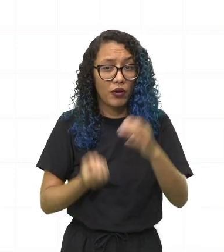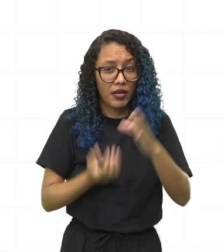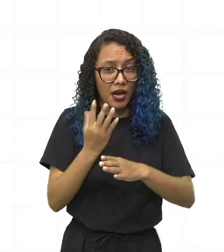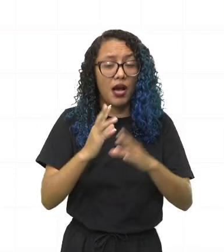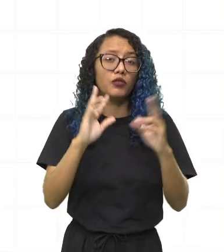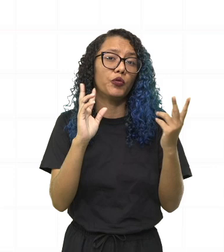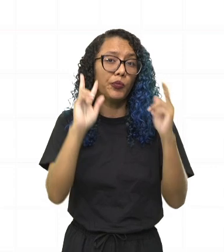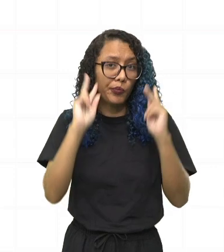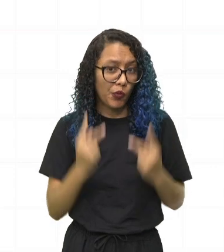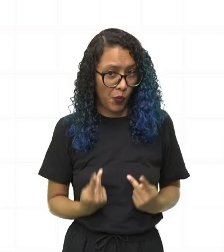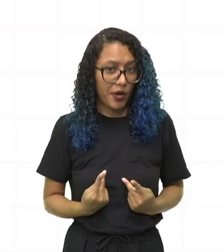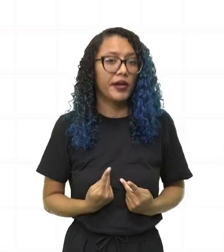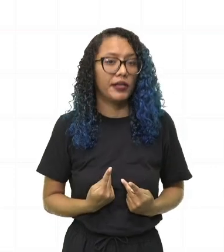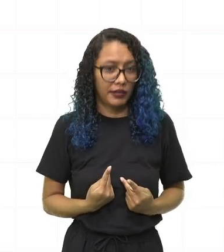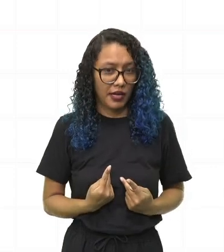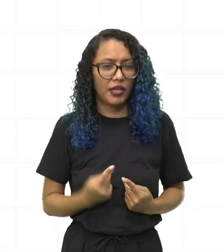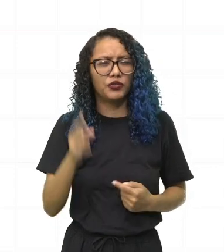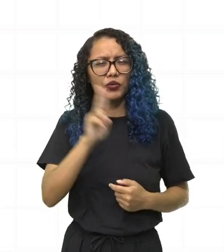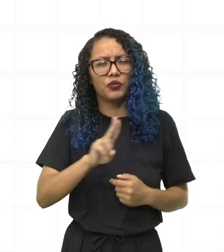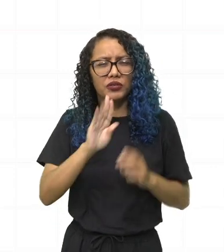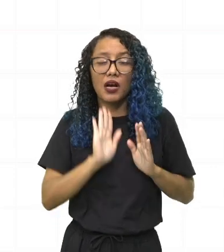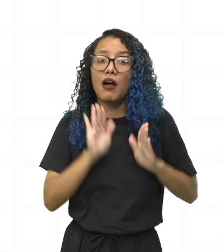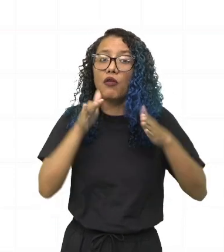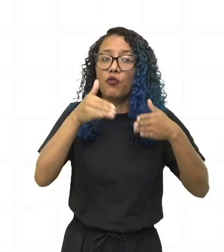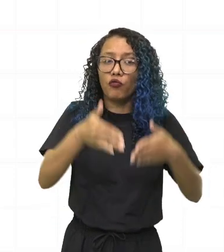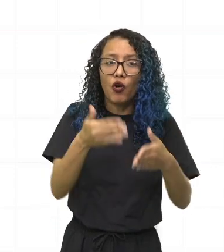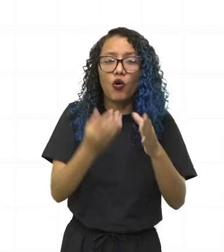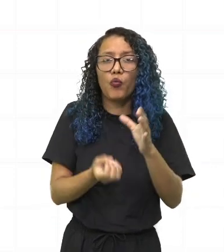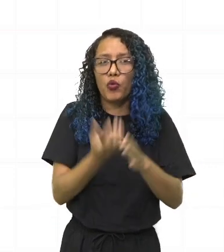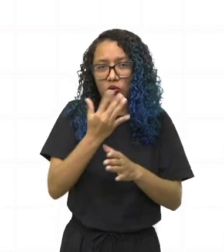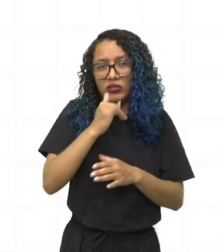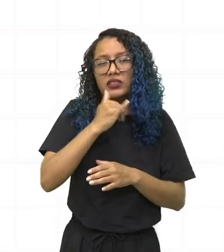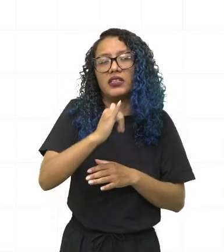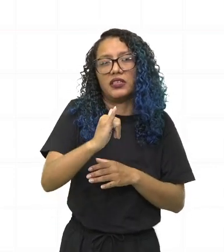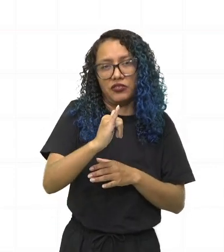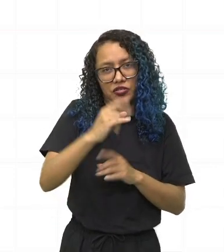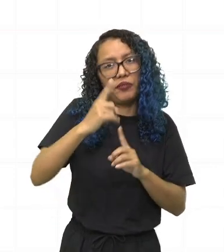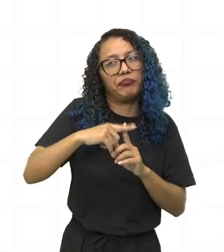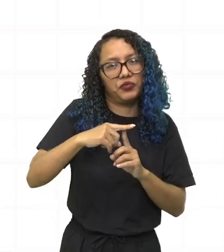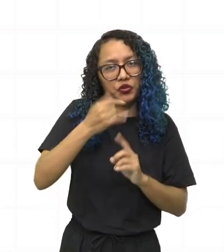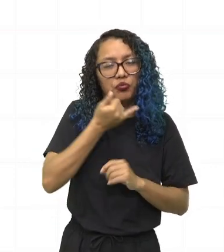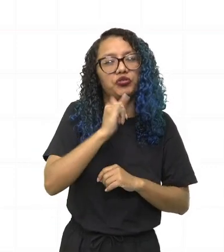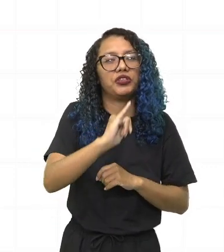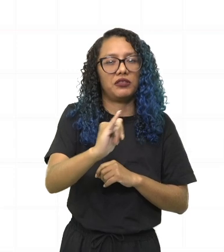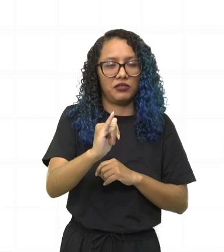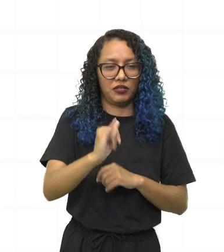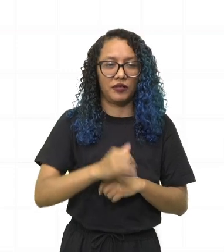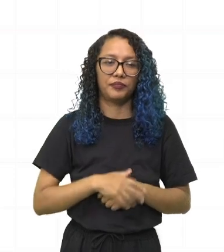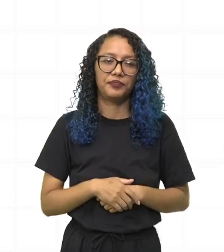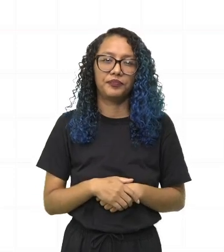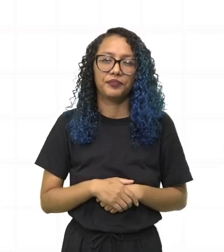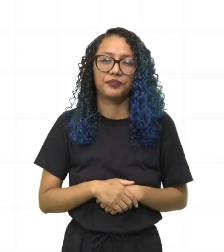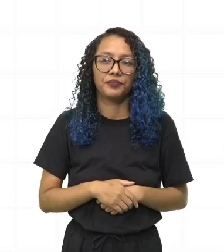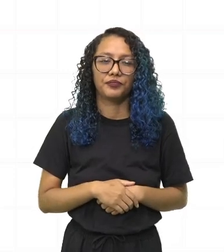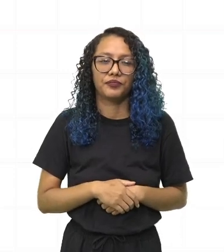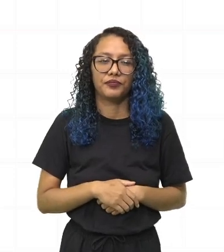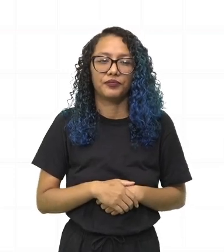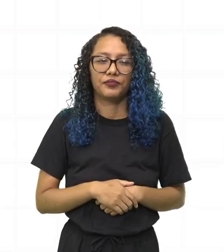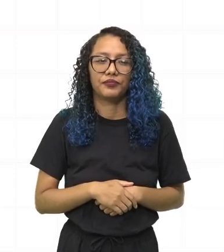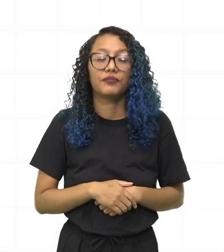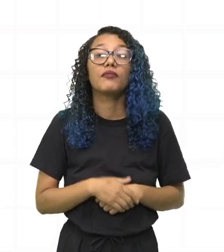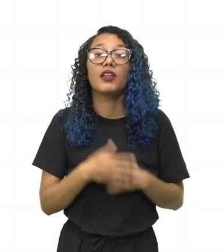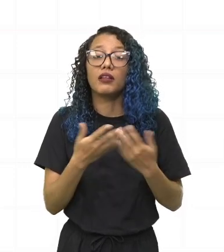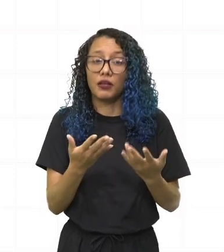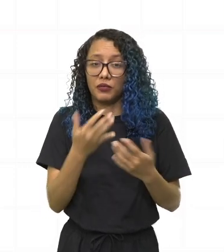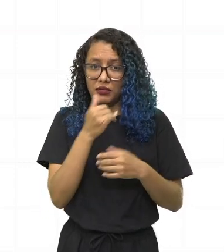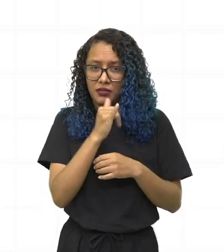pelo homem, que são utilizados para a produção de algum tipo de energia. A